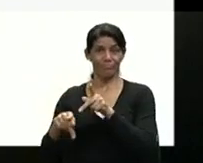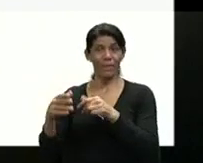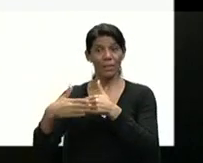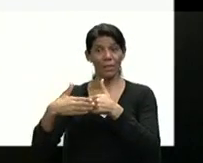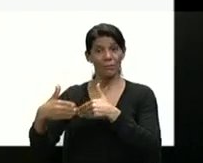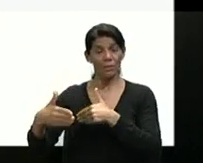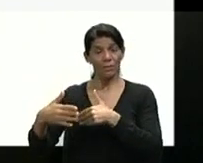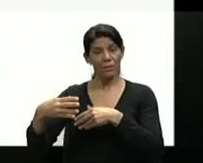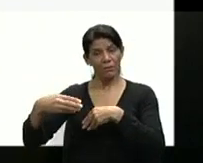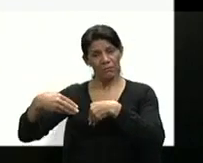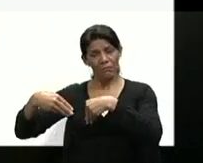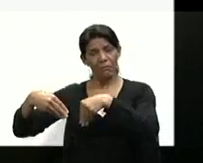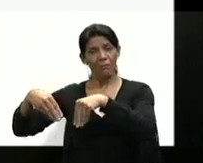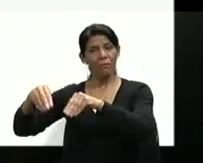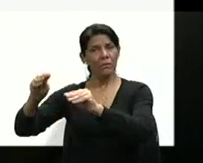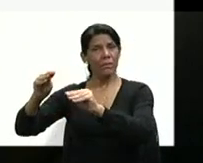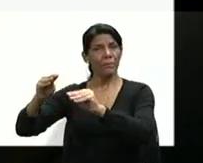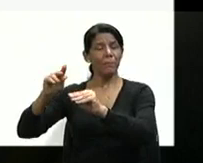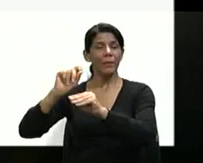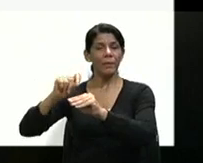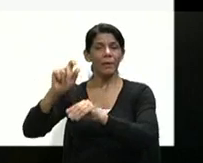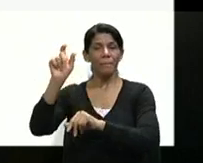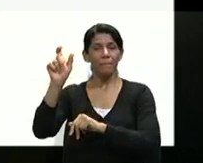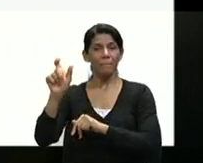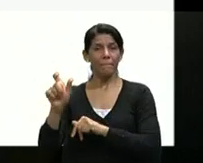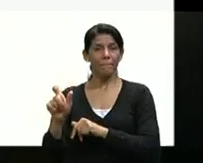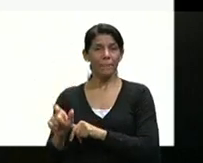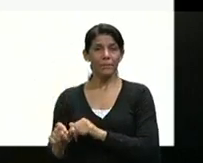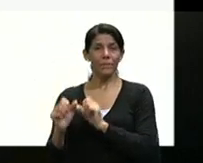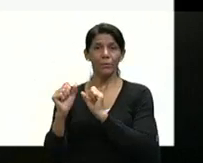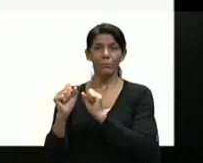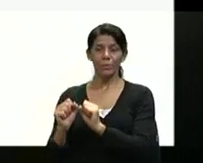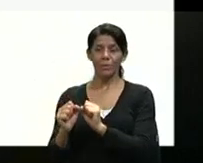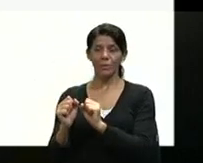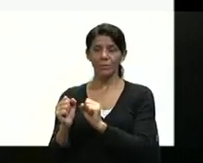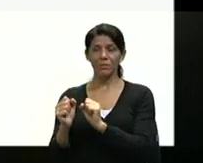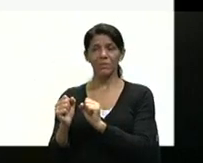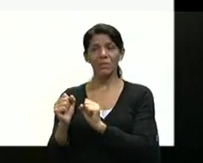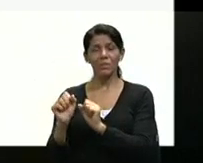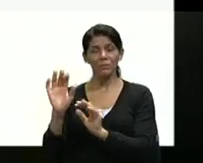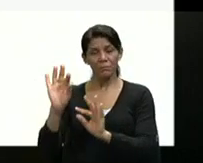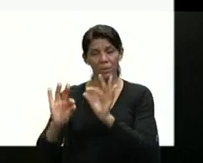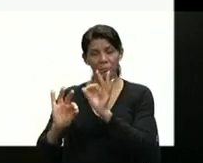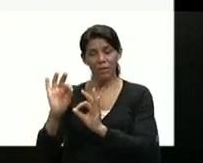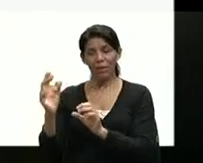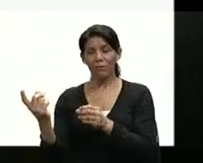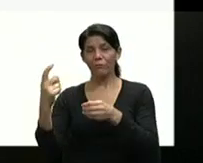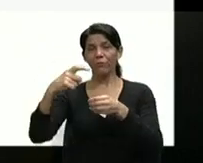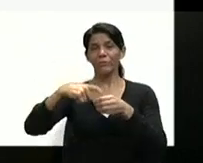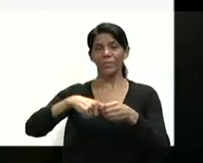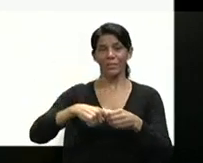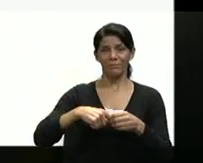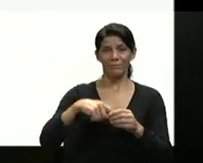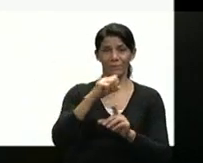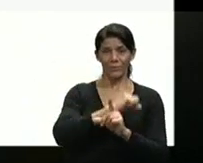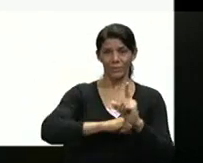realizar o encaminhamento necessário para que ela possa ser reabilitada, tanto